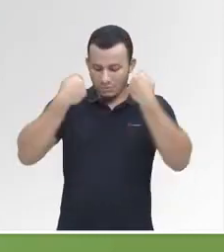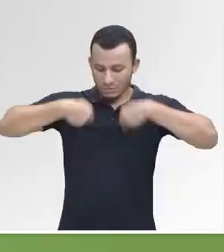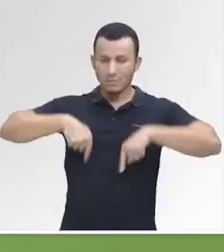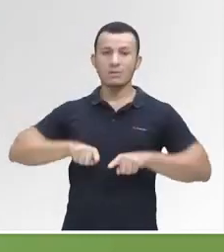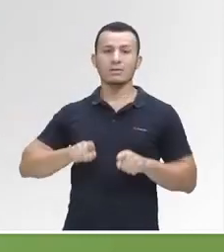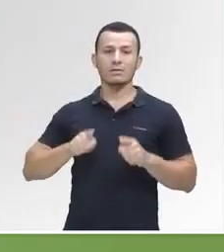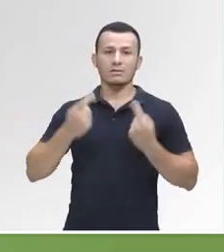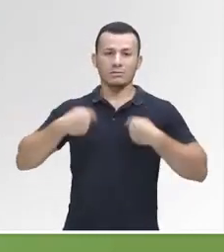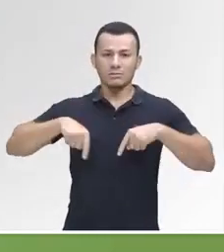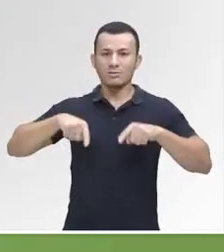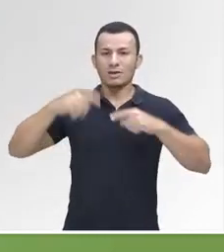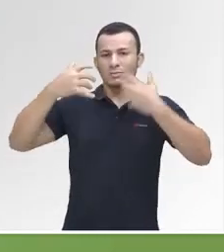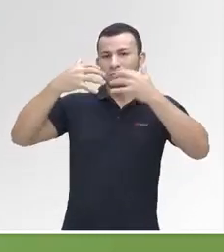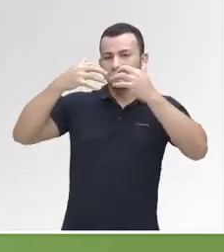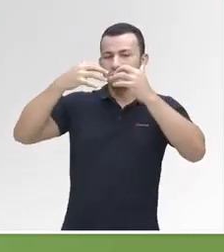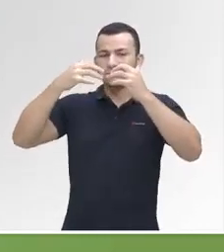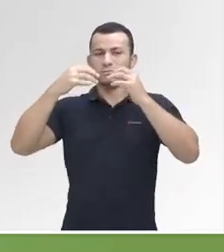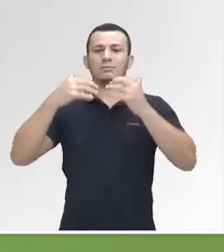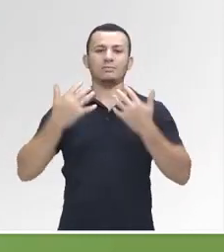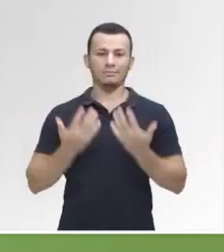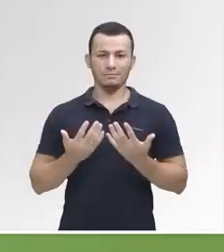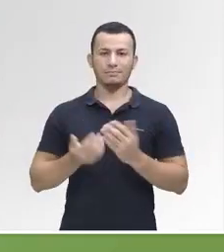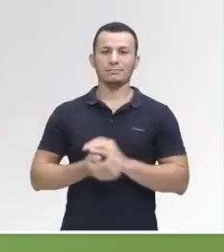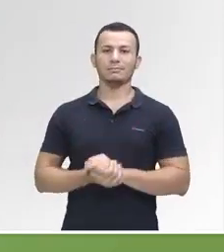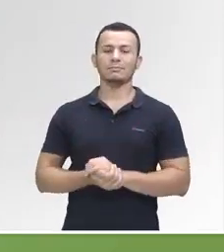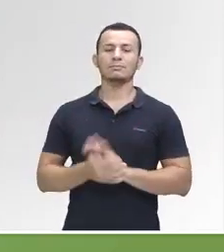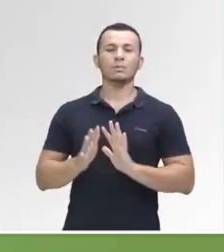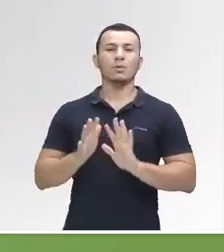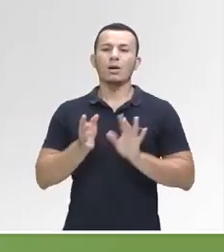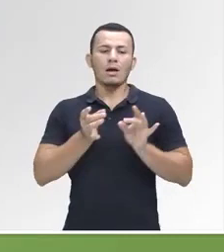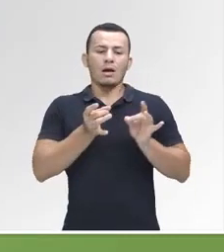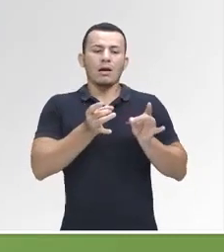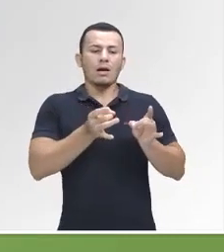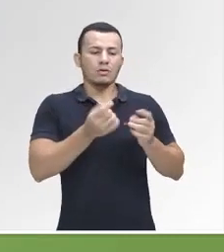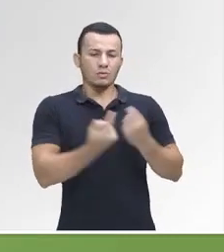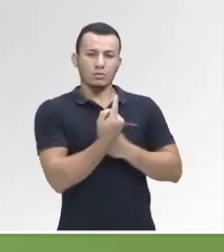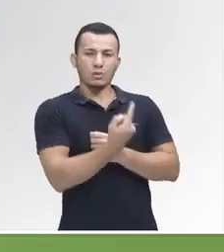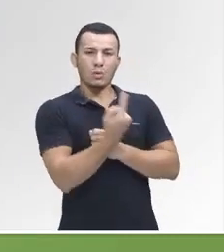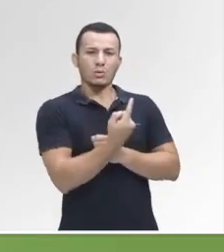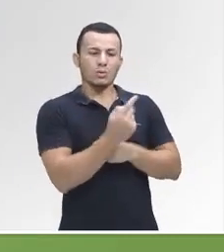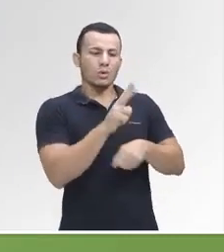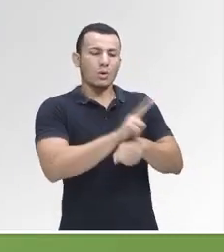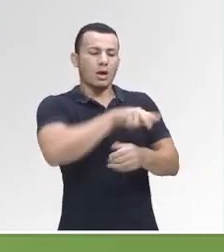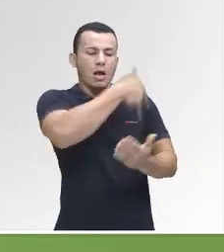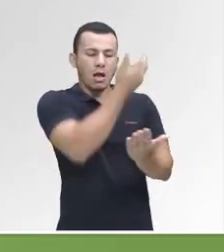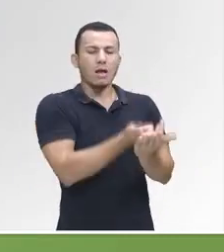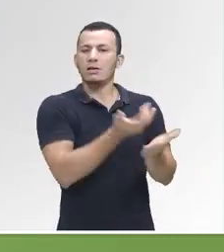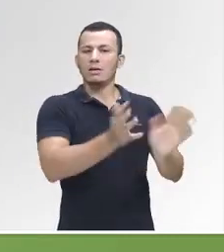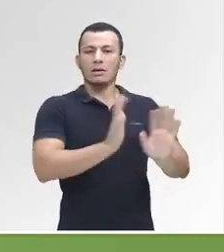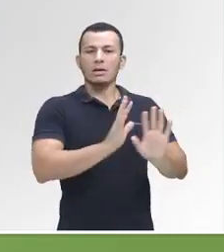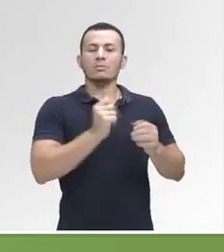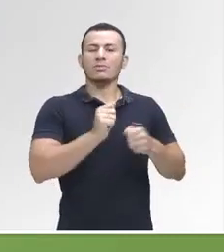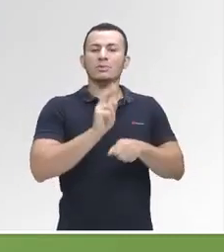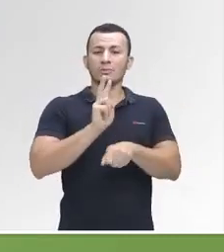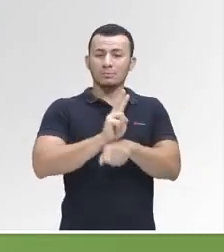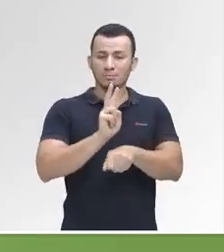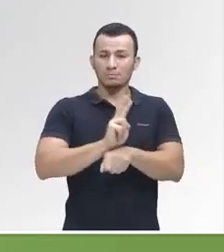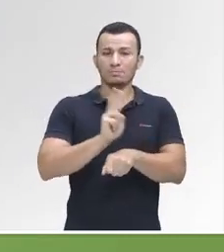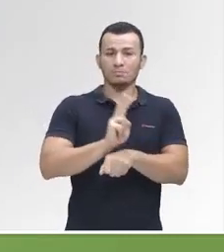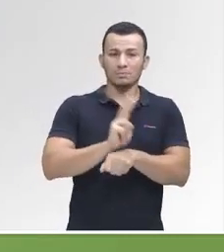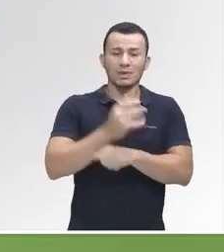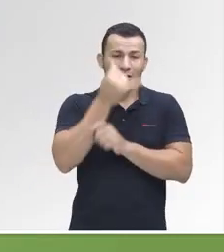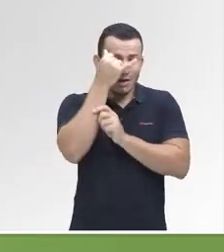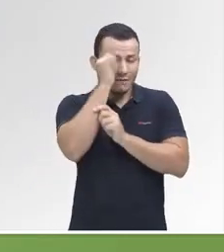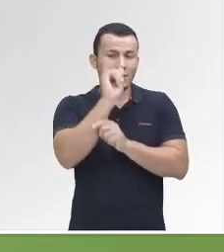nervoso dela começa a ser ativado. Então, não deixar ela sozinha e não deixar ela cair também para que não ocorra outras lesões